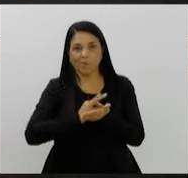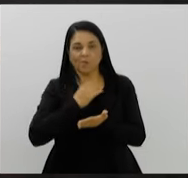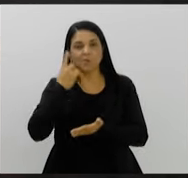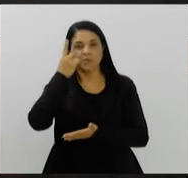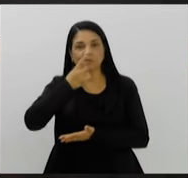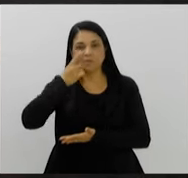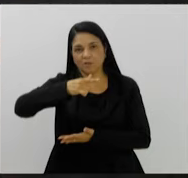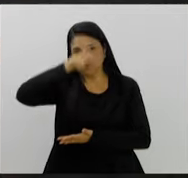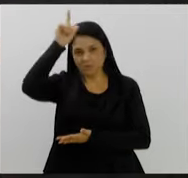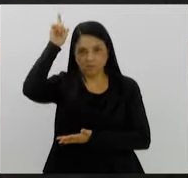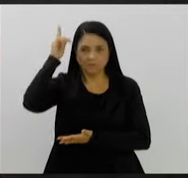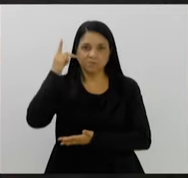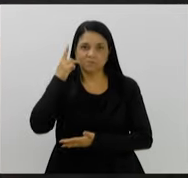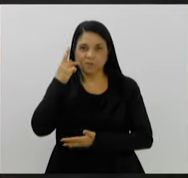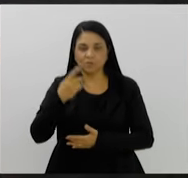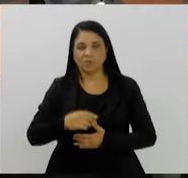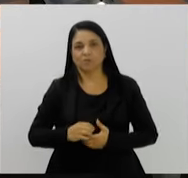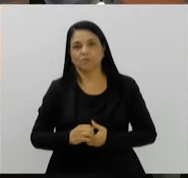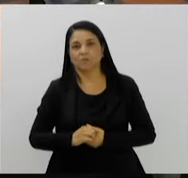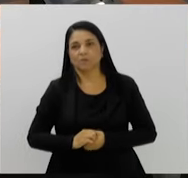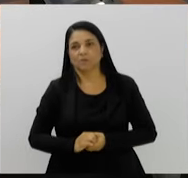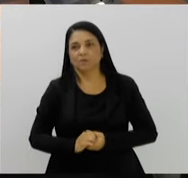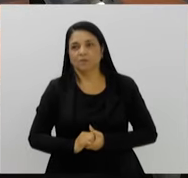deputado Luís Paulo